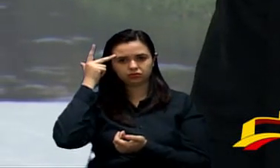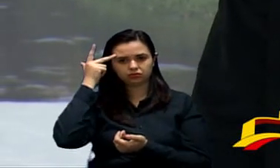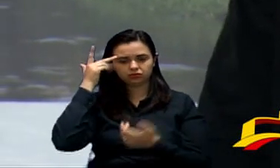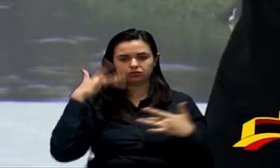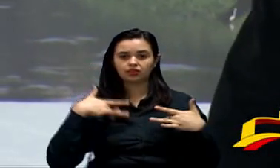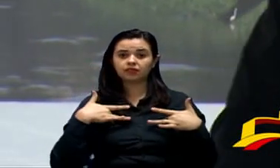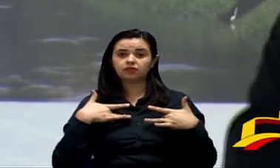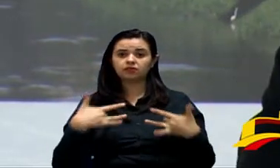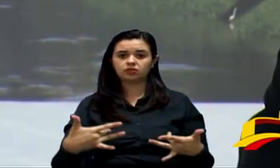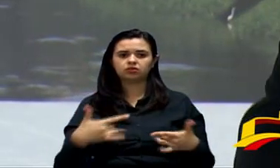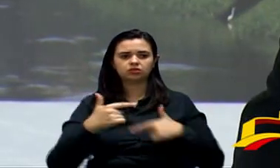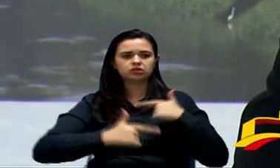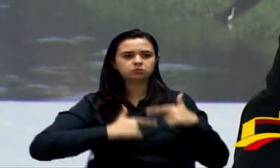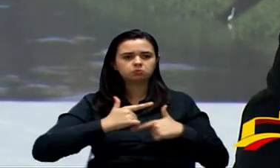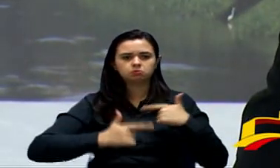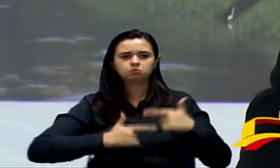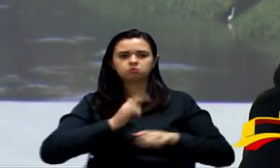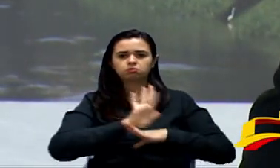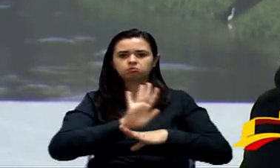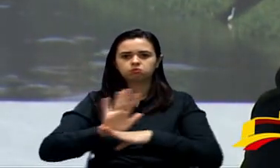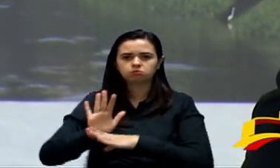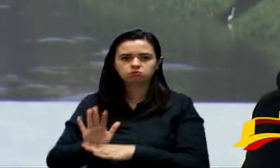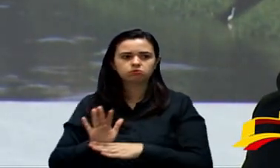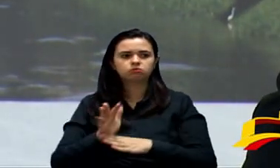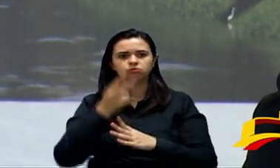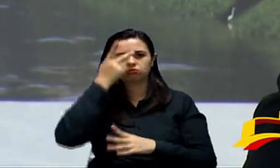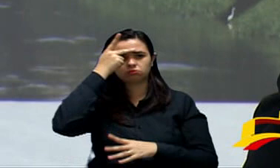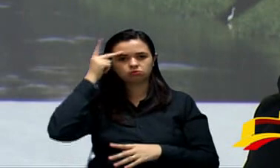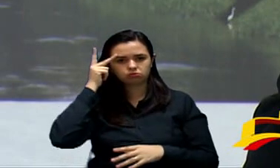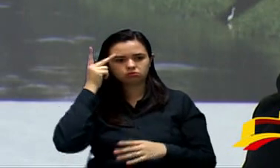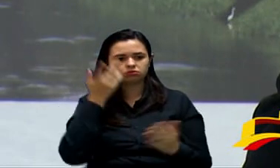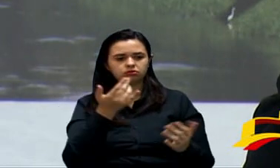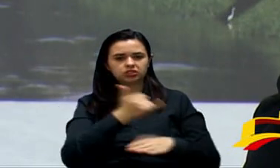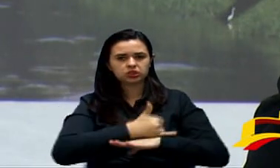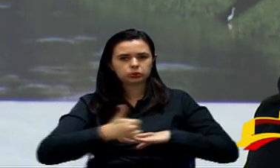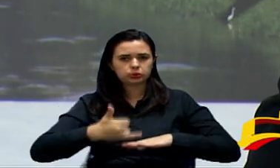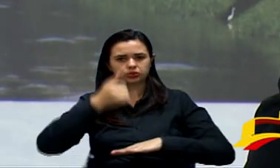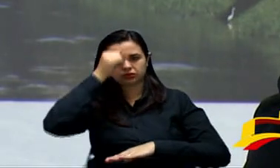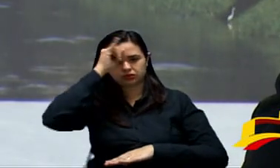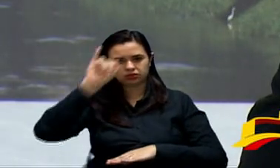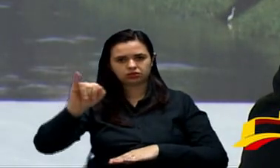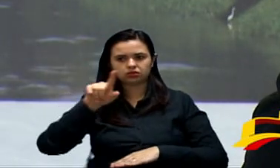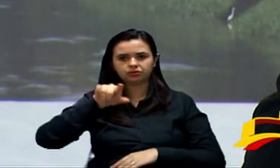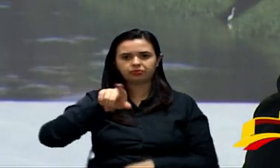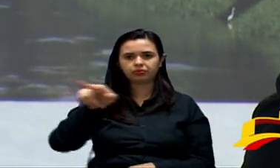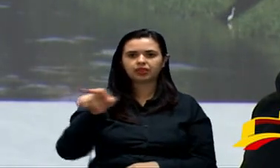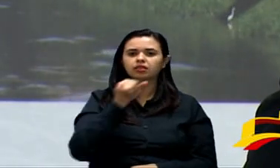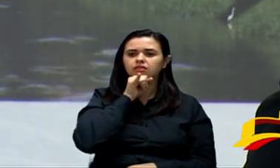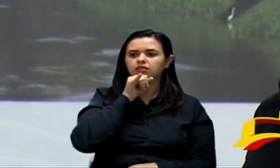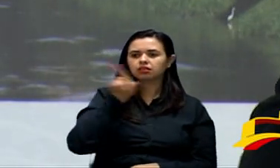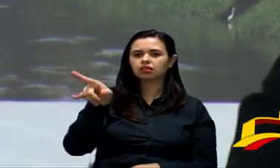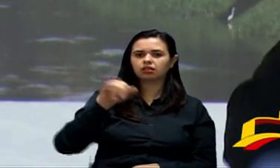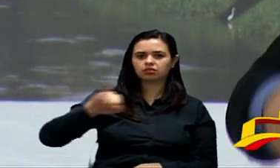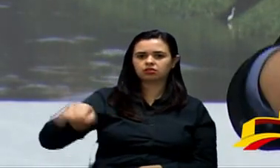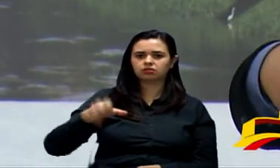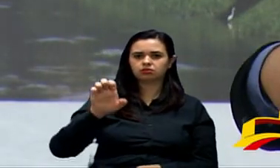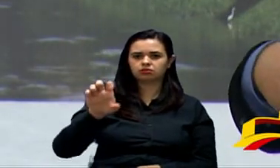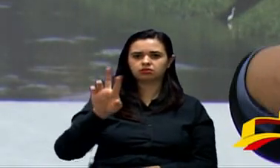ele é um GCM muito antigo e ele faz um trabalho chamado Conjan, que é uma espécie